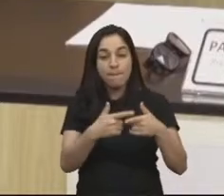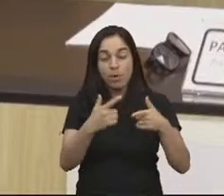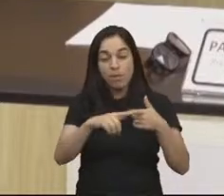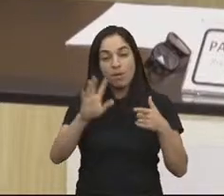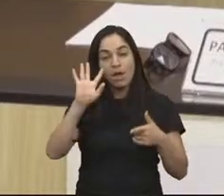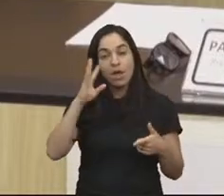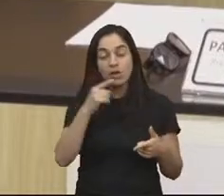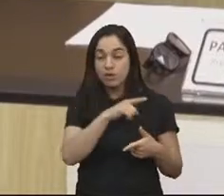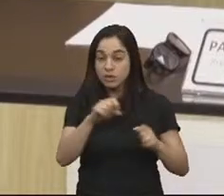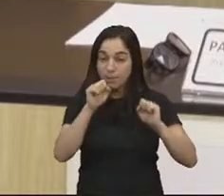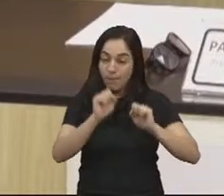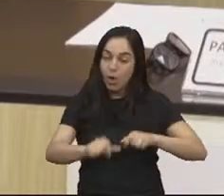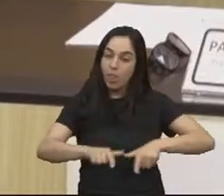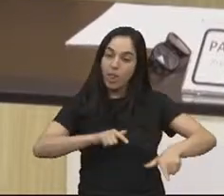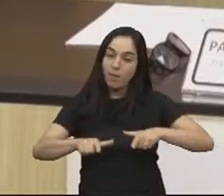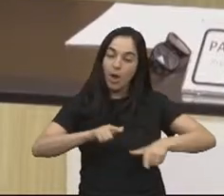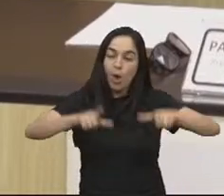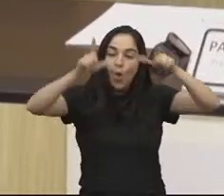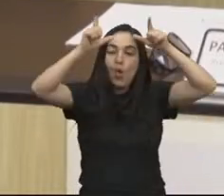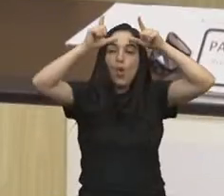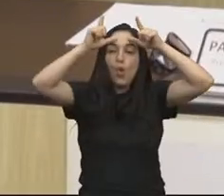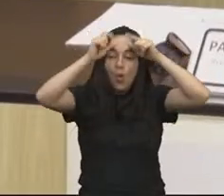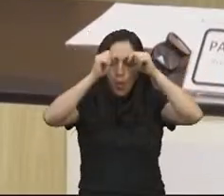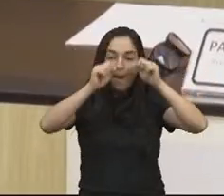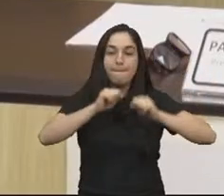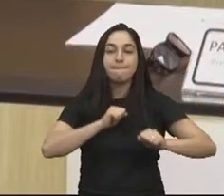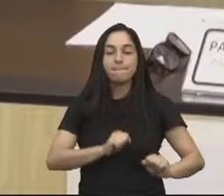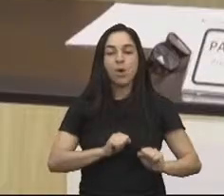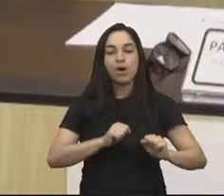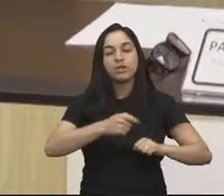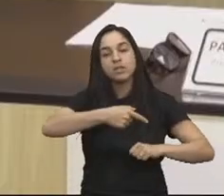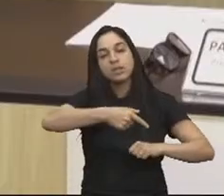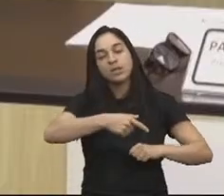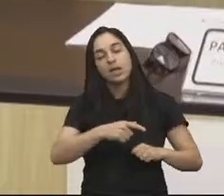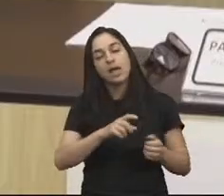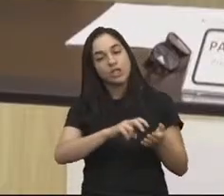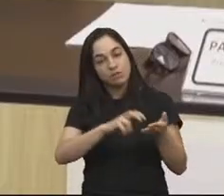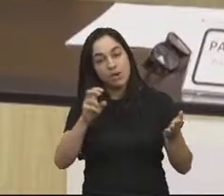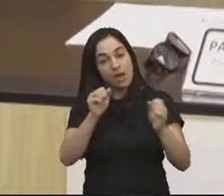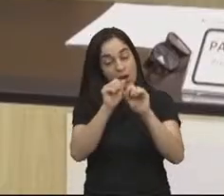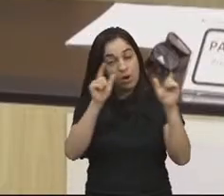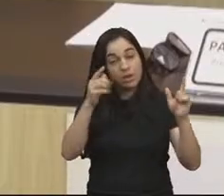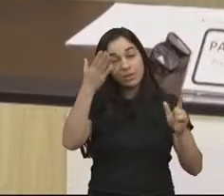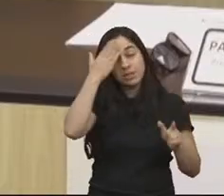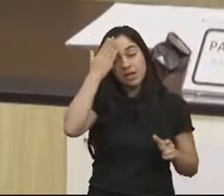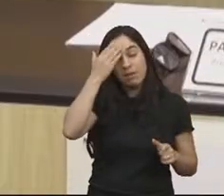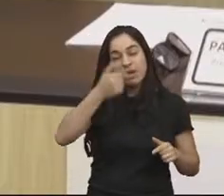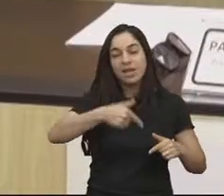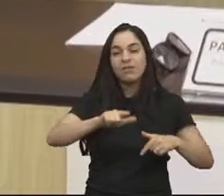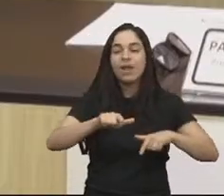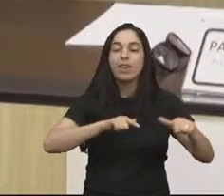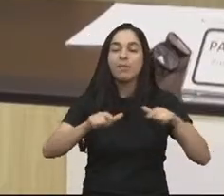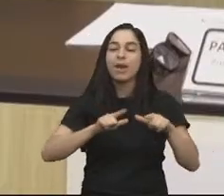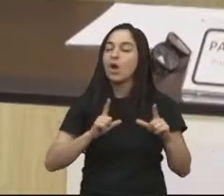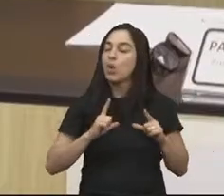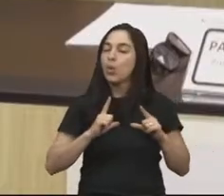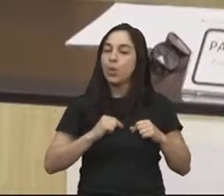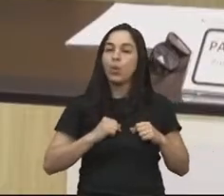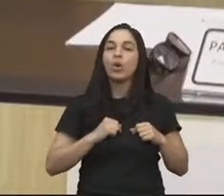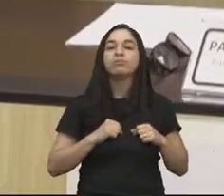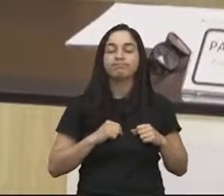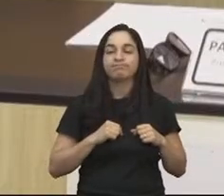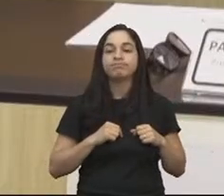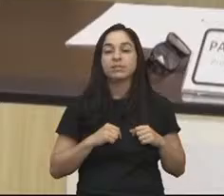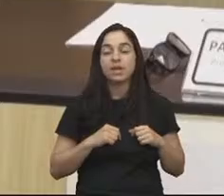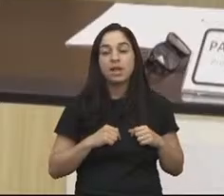possam trabalhar tranquilo, para que vocês possam sair de manhã, saber que vai trabalhar sossegado. E